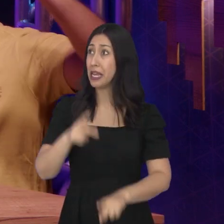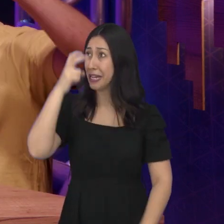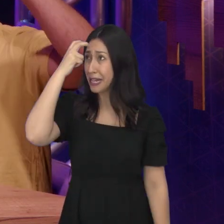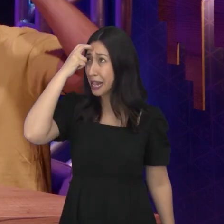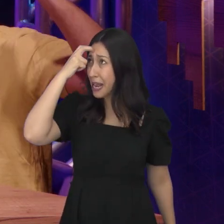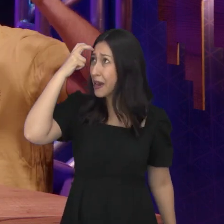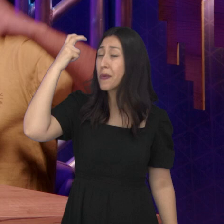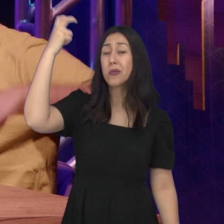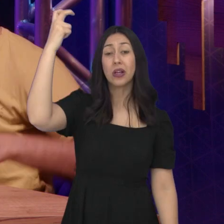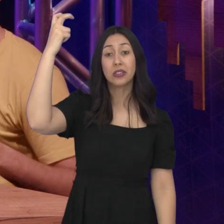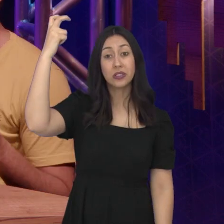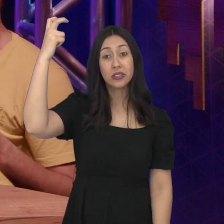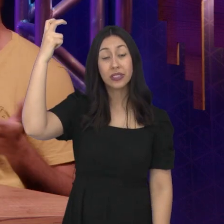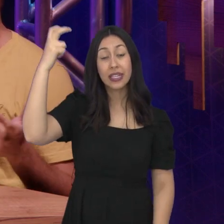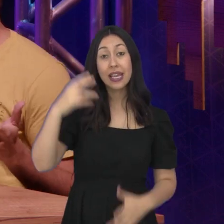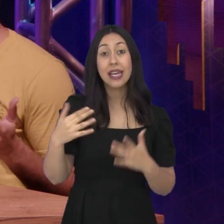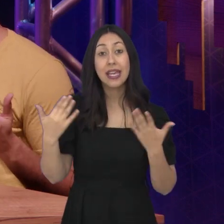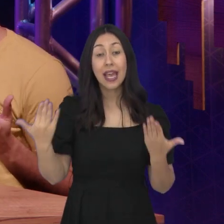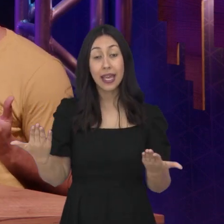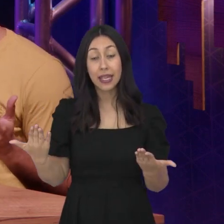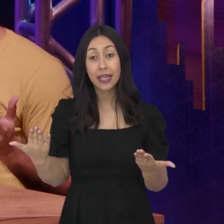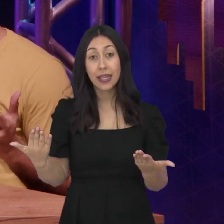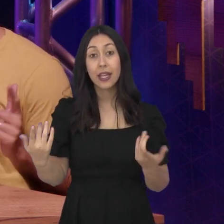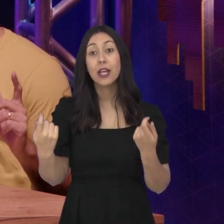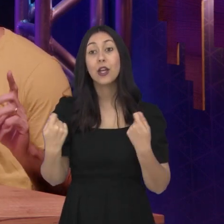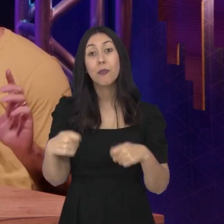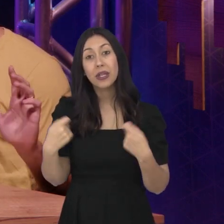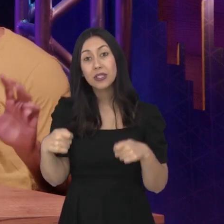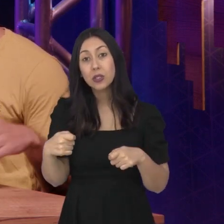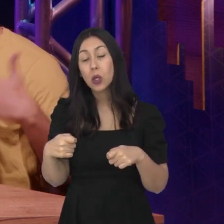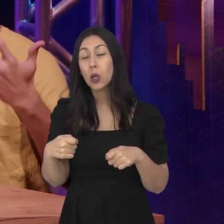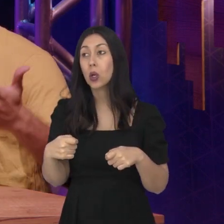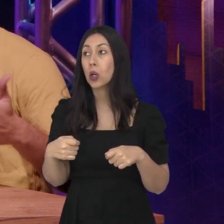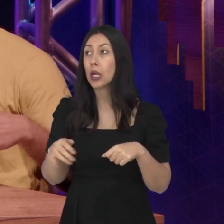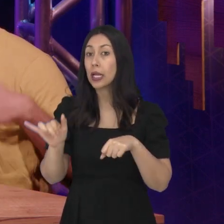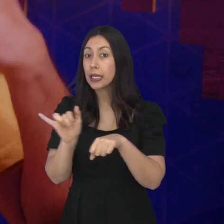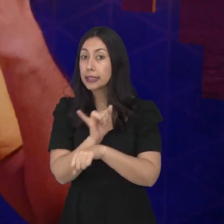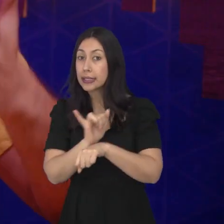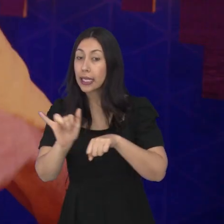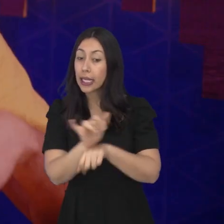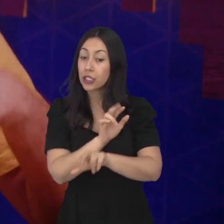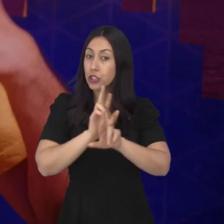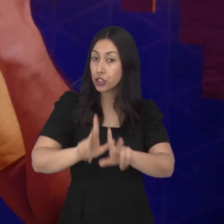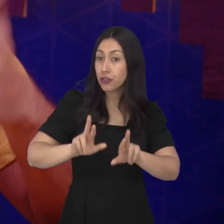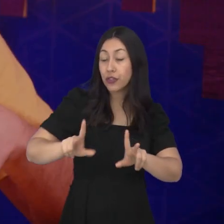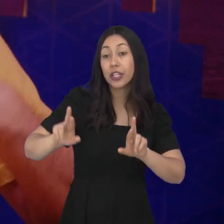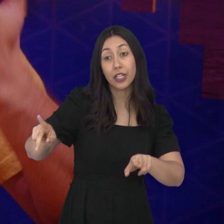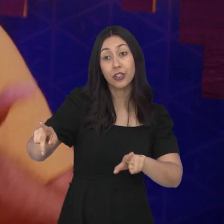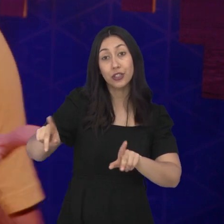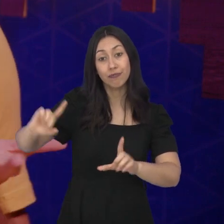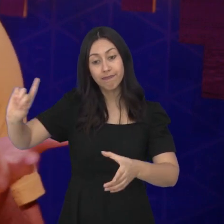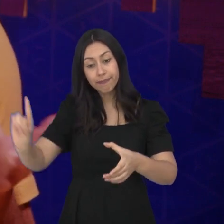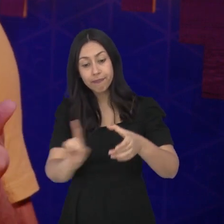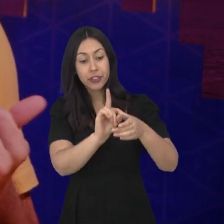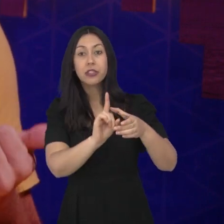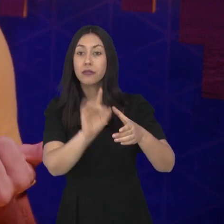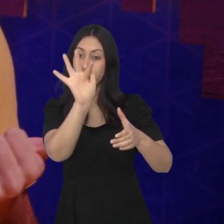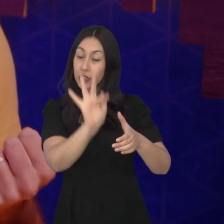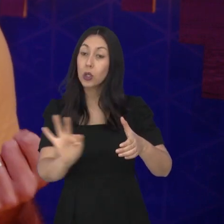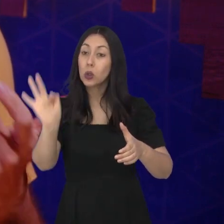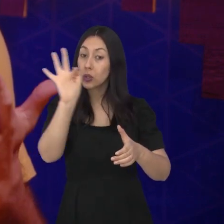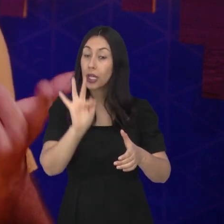maiores gênios da história da humanidade. E aí ele teve que, por outras coisas, outras indicações, tal, ser aceito